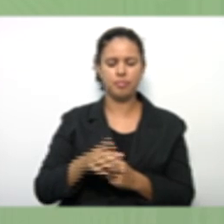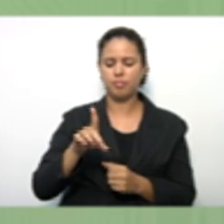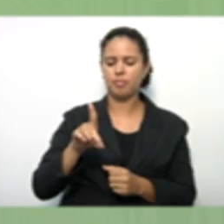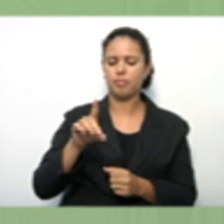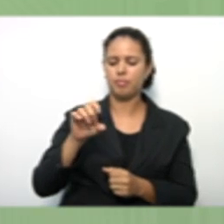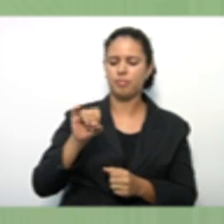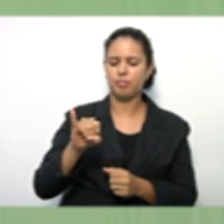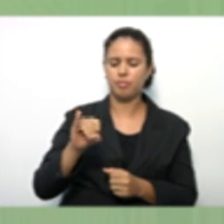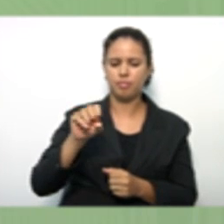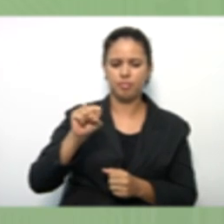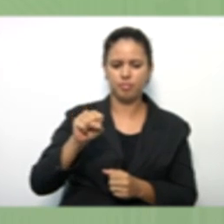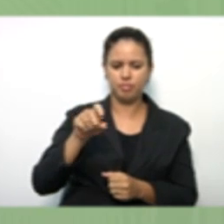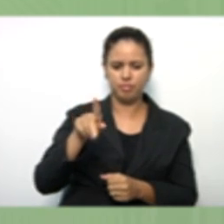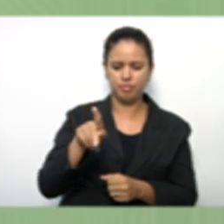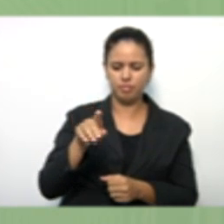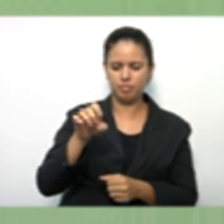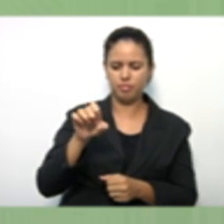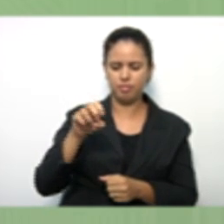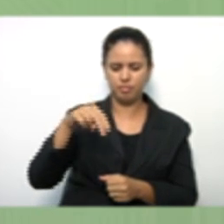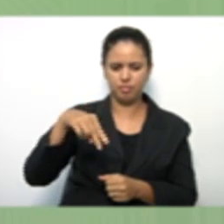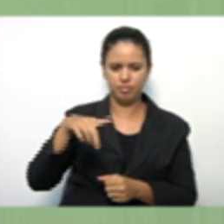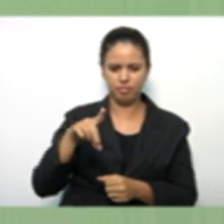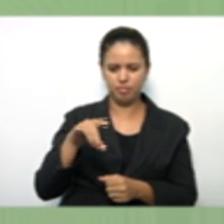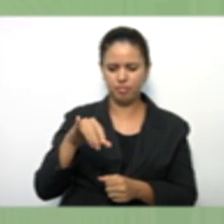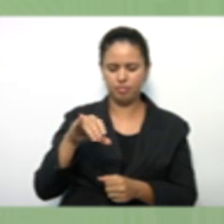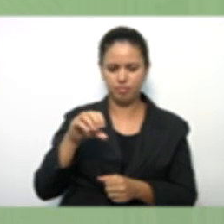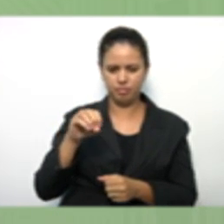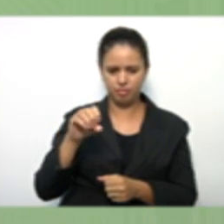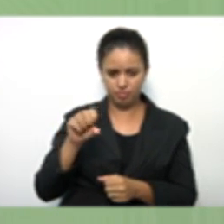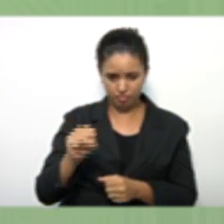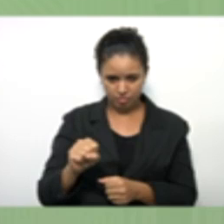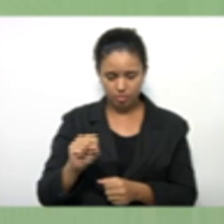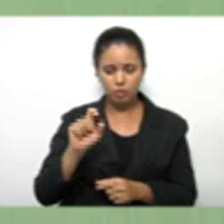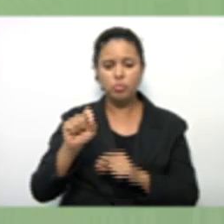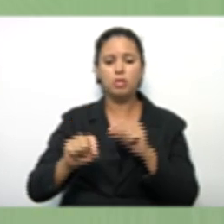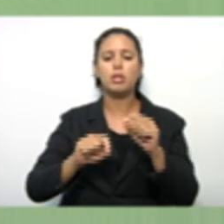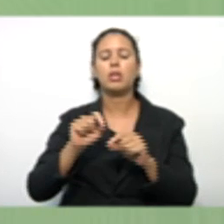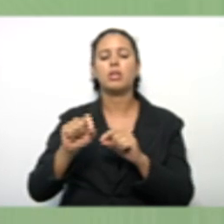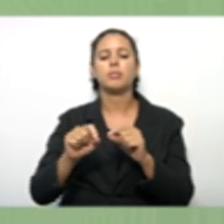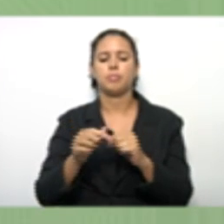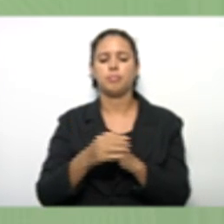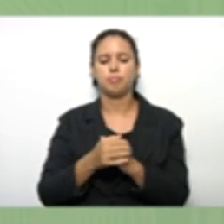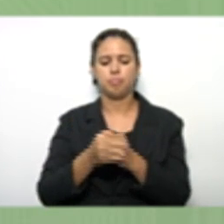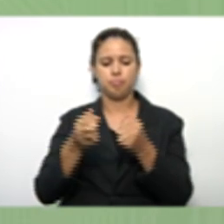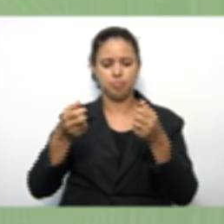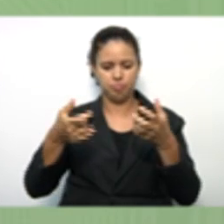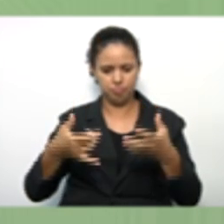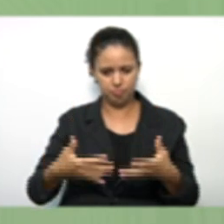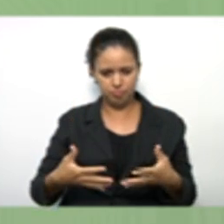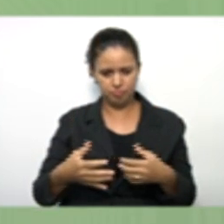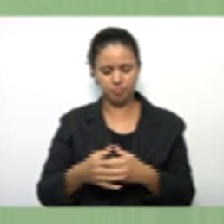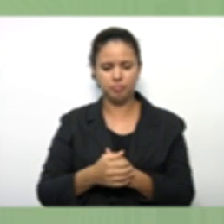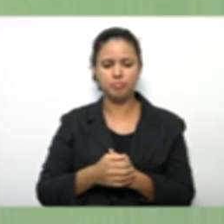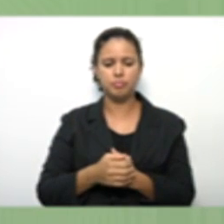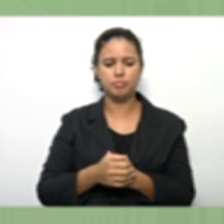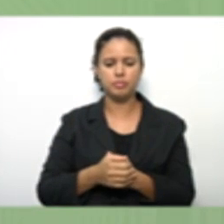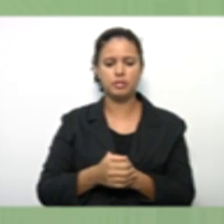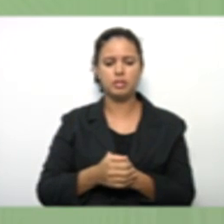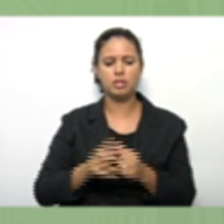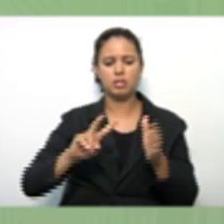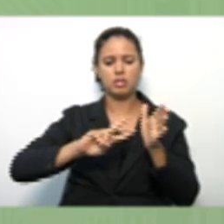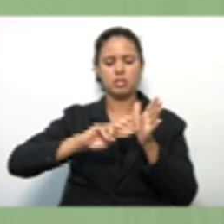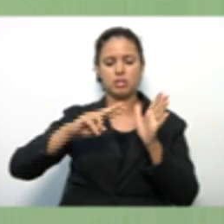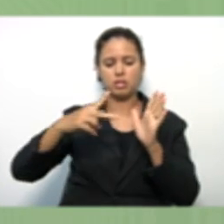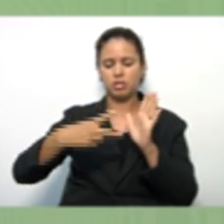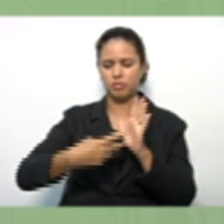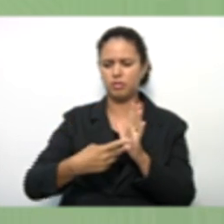ou serviços em cooperativas prestadoras de serviços ou indústrias. Os dispêndios e